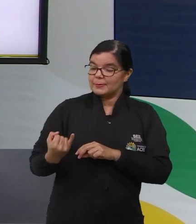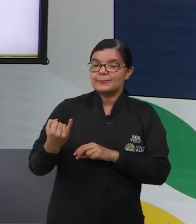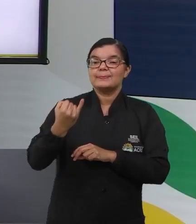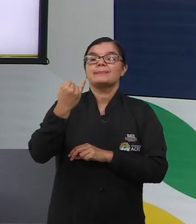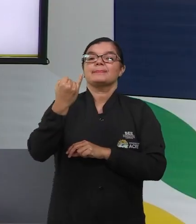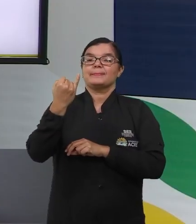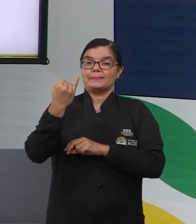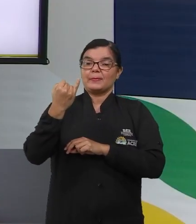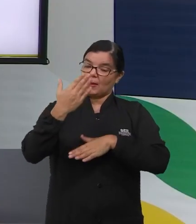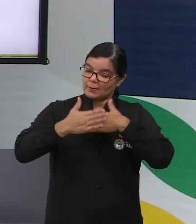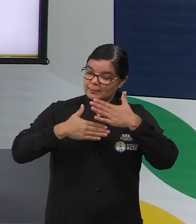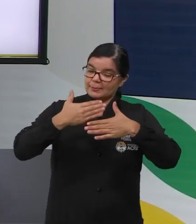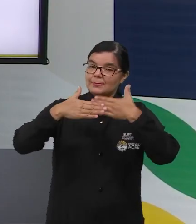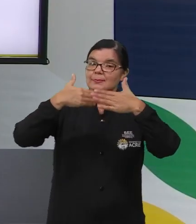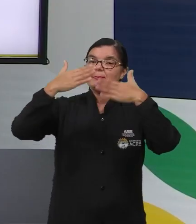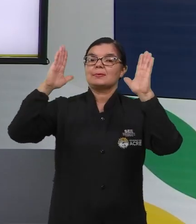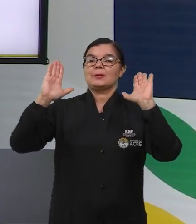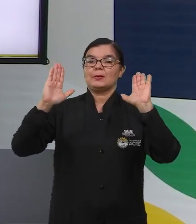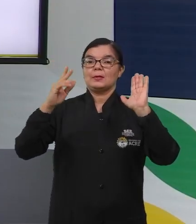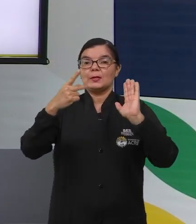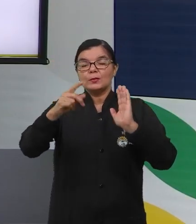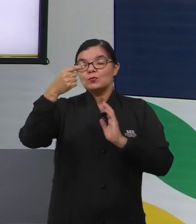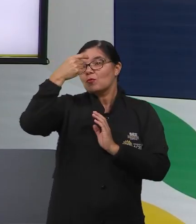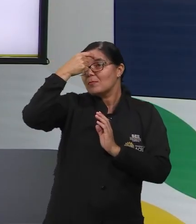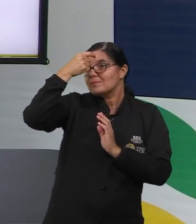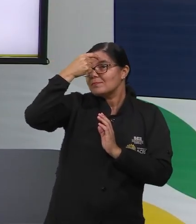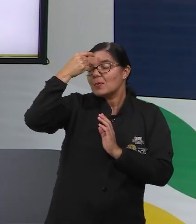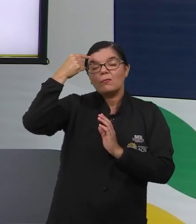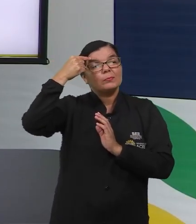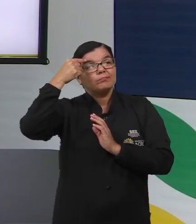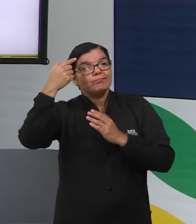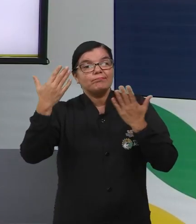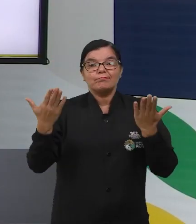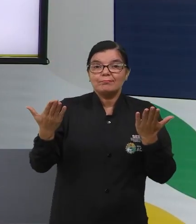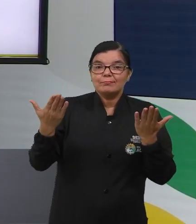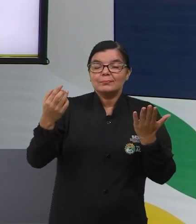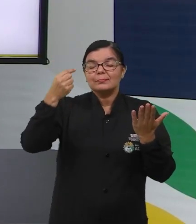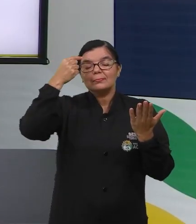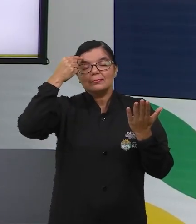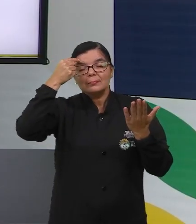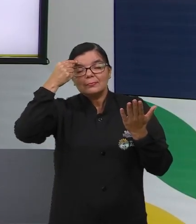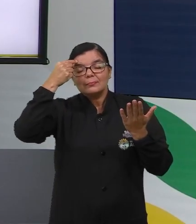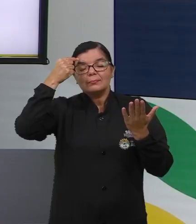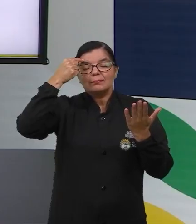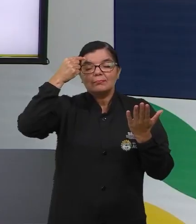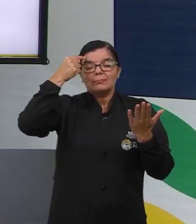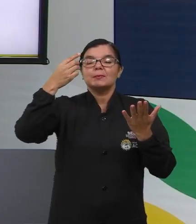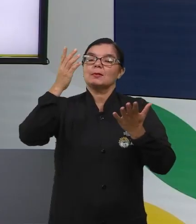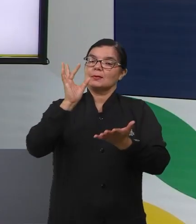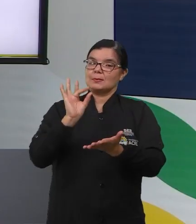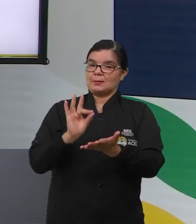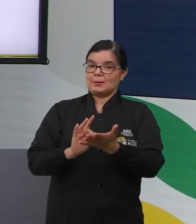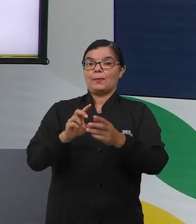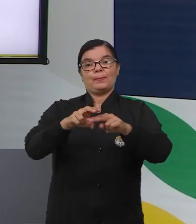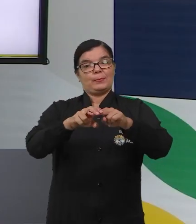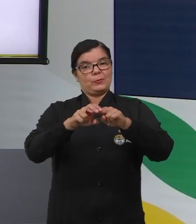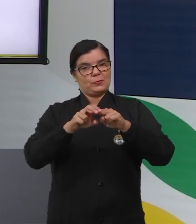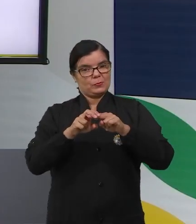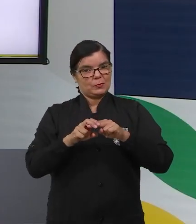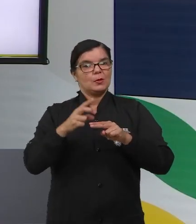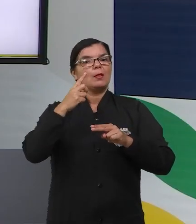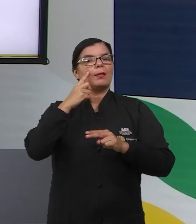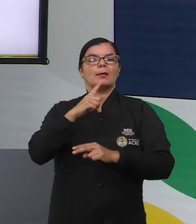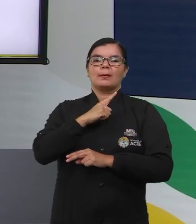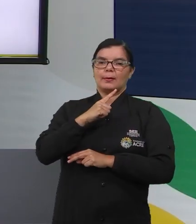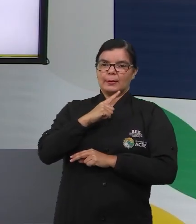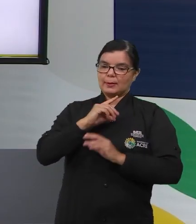esse desenvolvimento da sua psique. Vamos pensar criticamente, refletir criticamente. Então, é nesse direcionamento que a gente